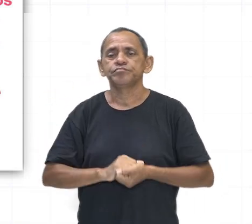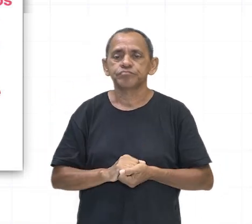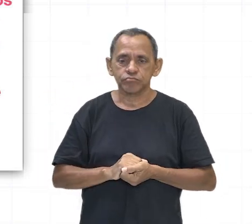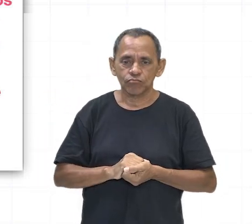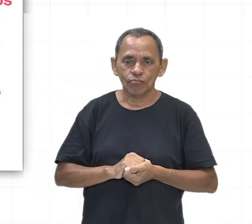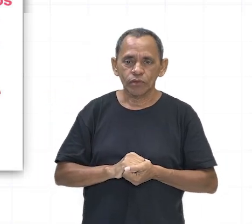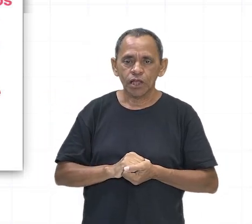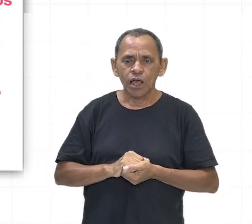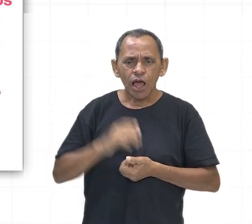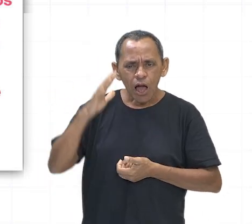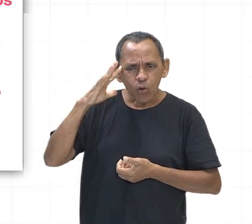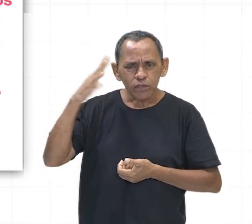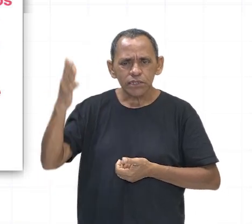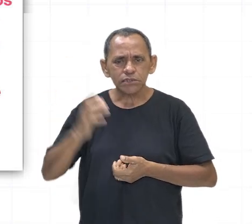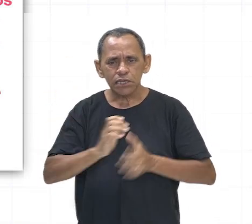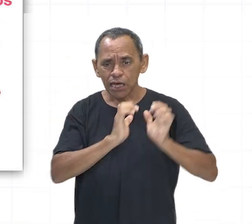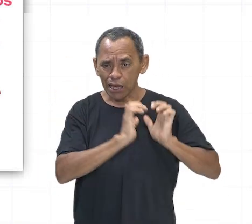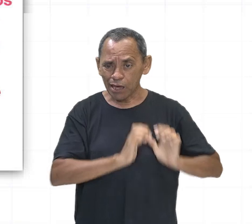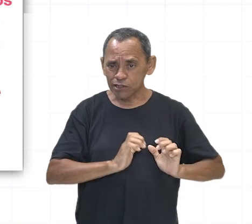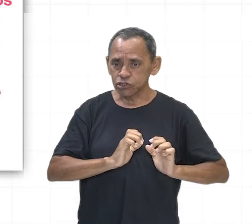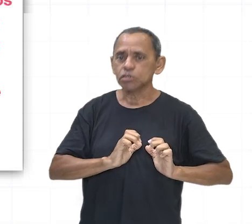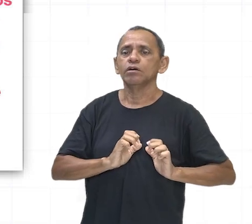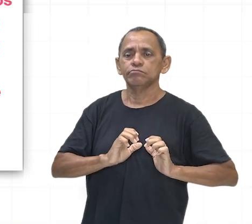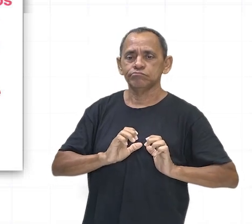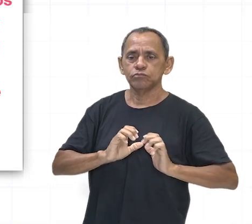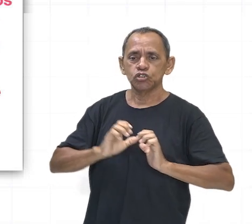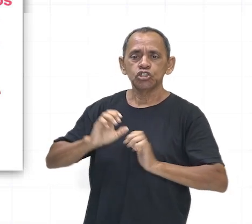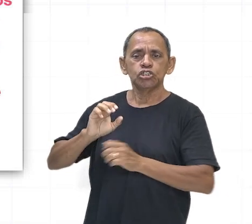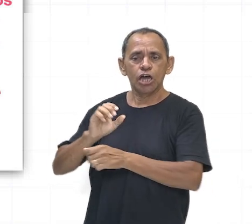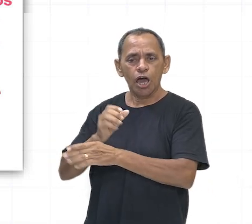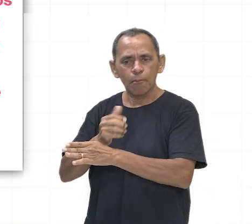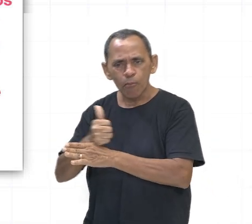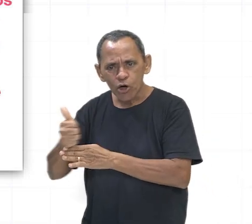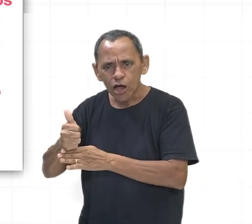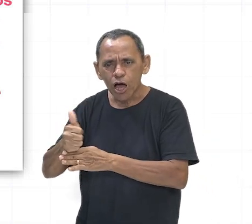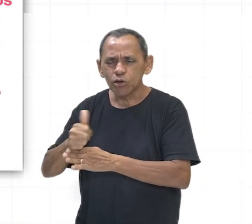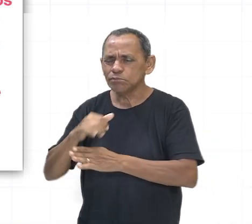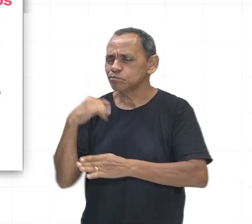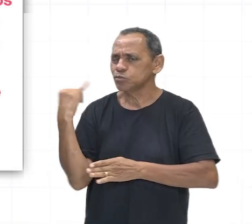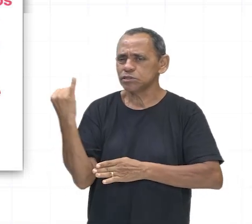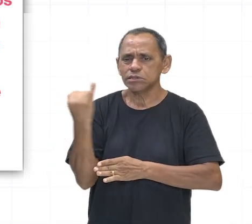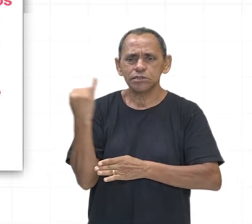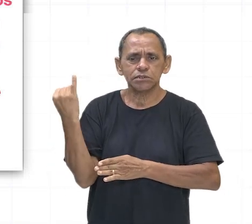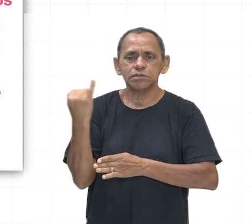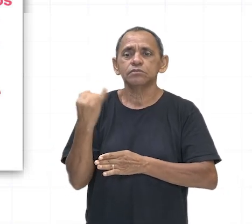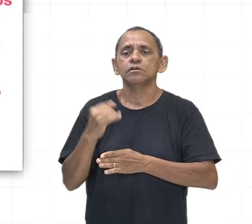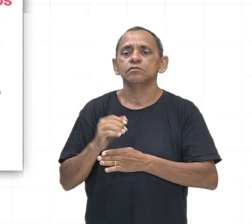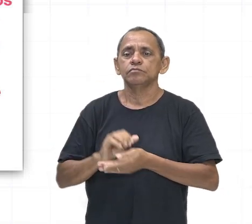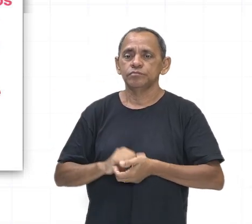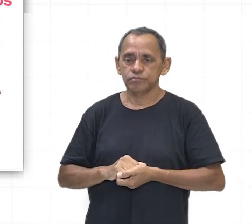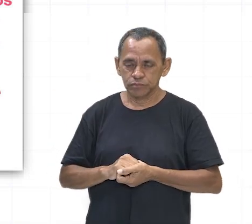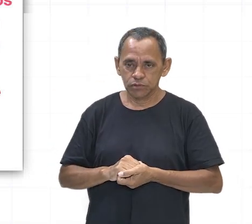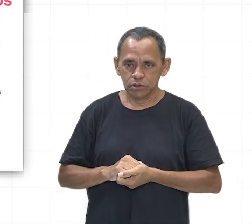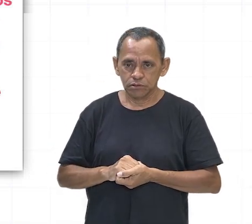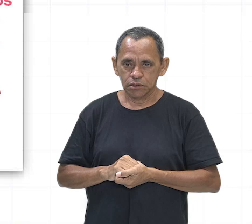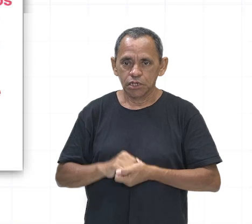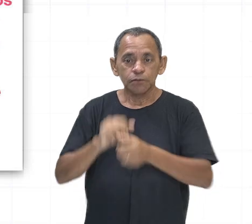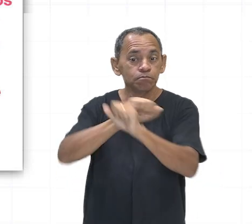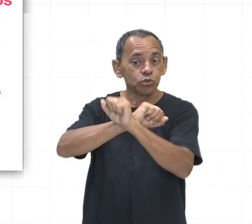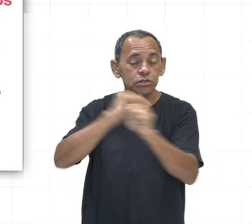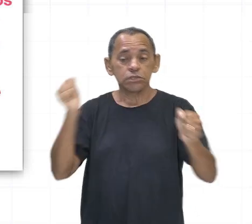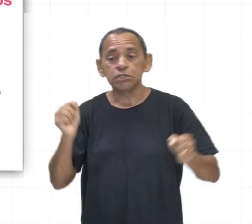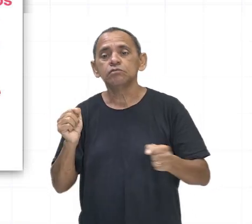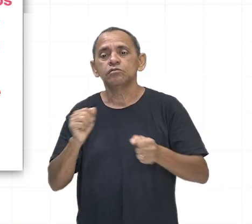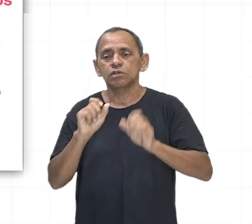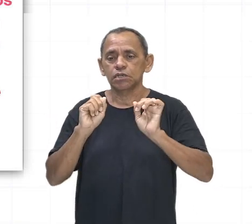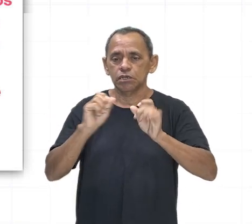ética quanto a moral, fica impossível as pessoas conviverem juntas. E aqui nós podemos refletir algumas